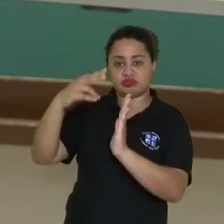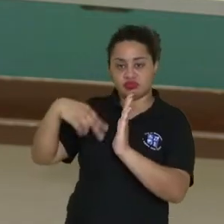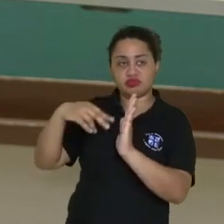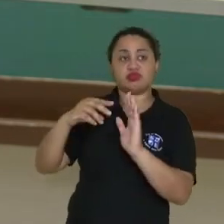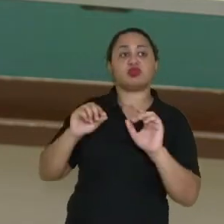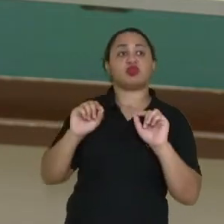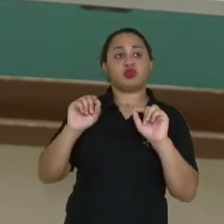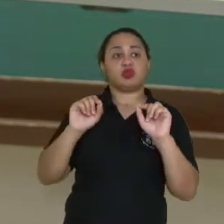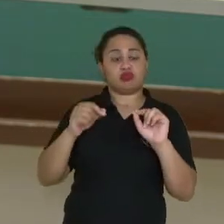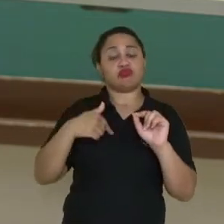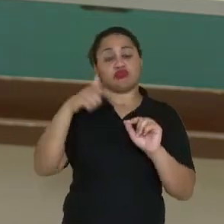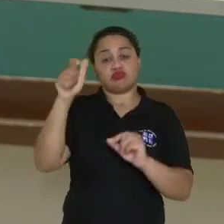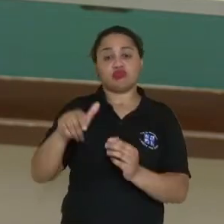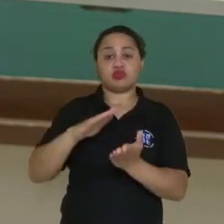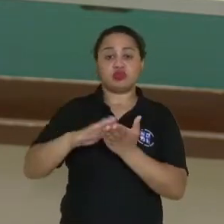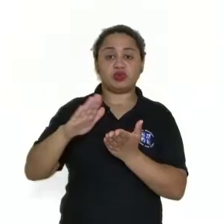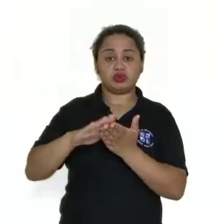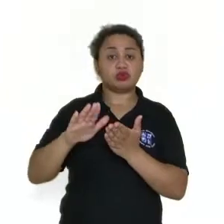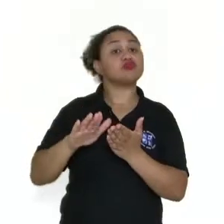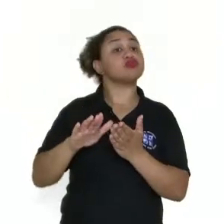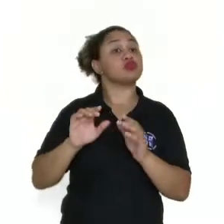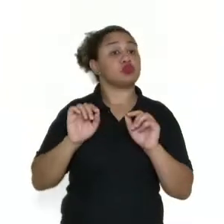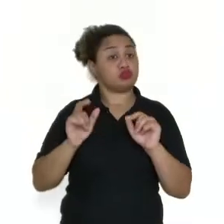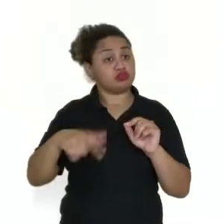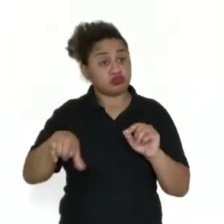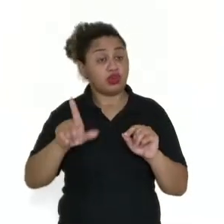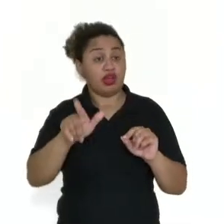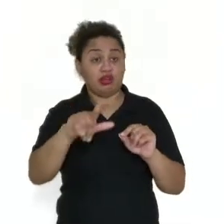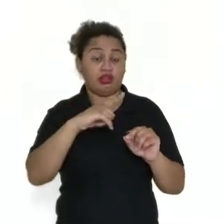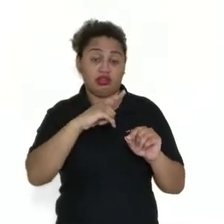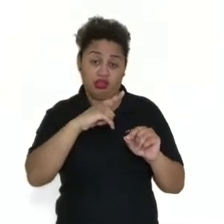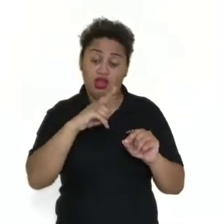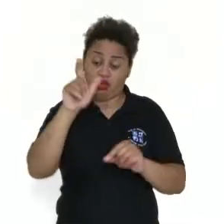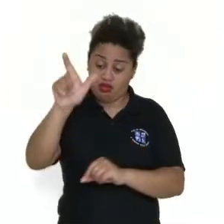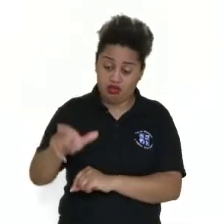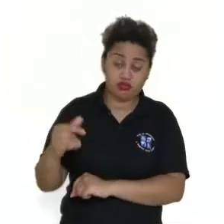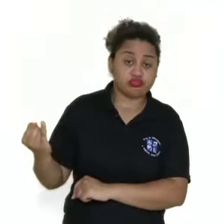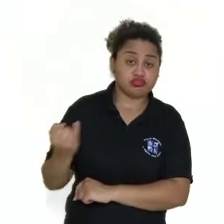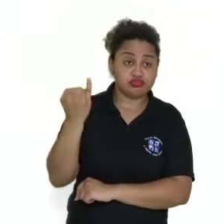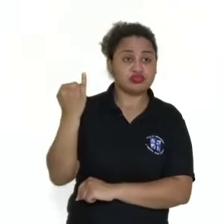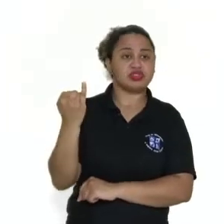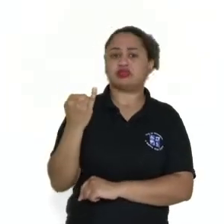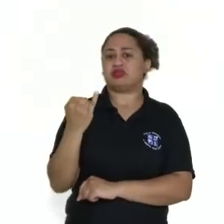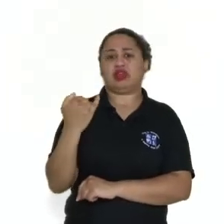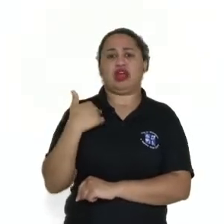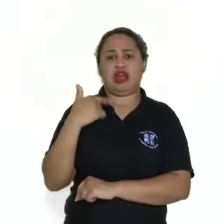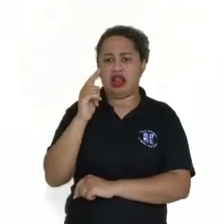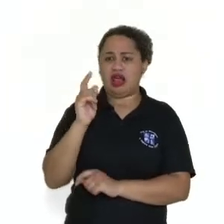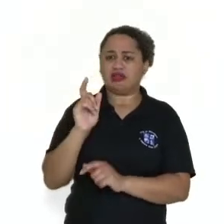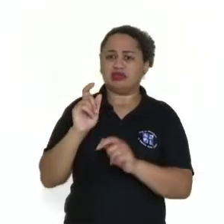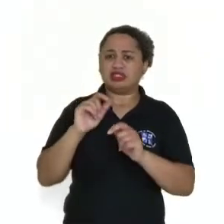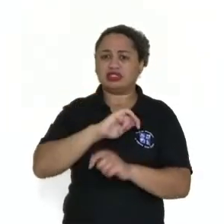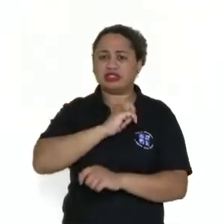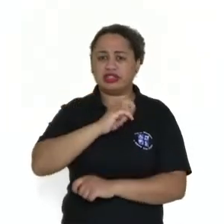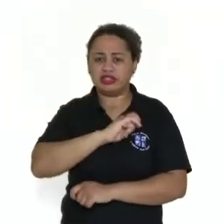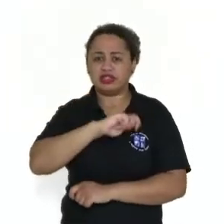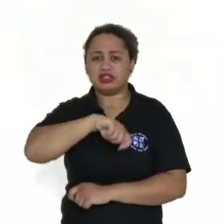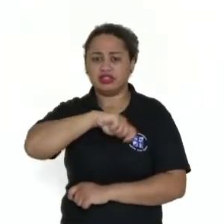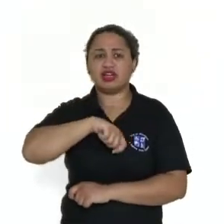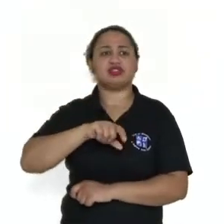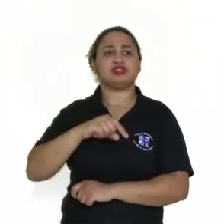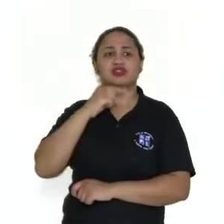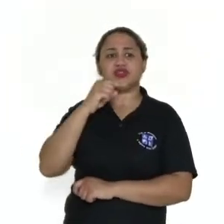né? Que diz assim, o consumidor, companheiros, é revestido de importância, não pode ser enganado nem tratado com